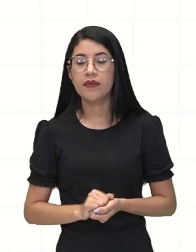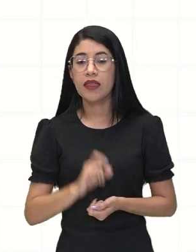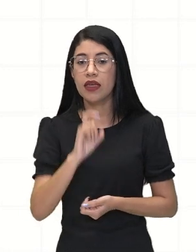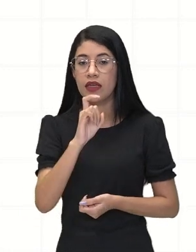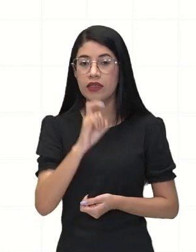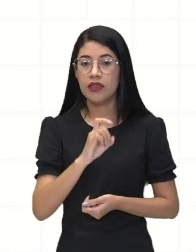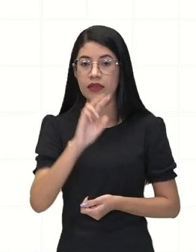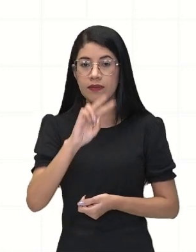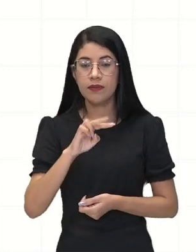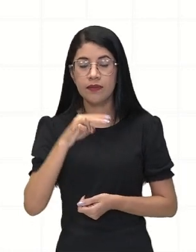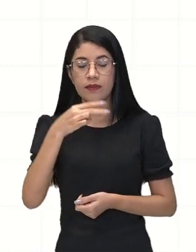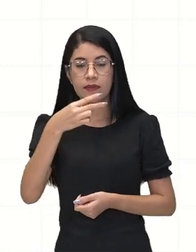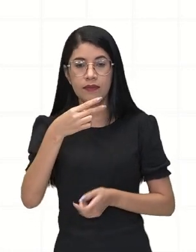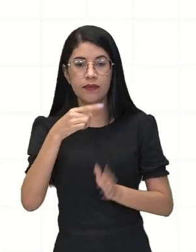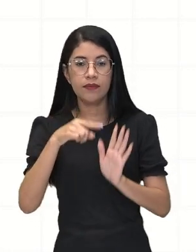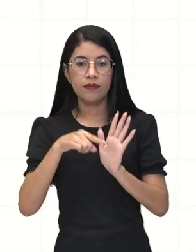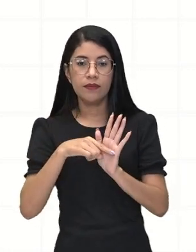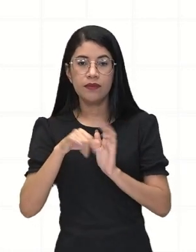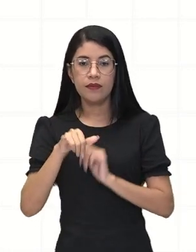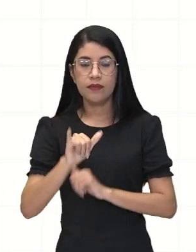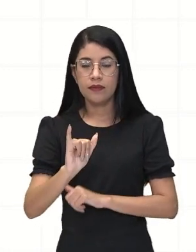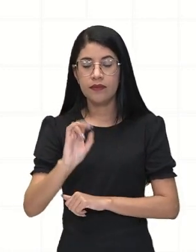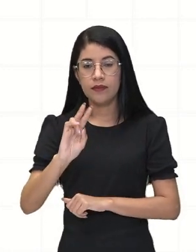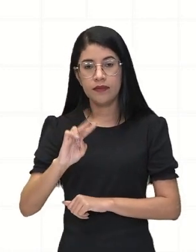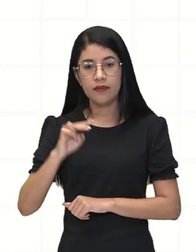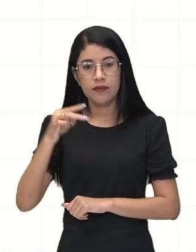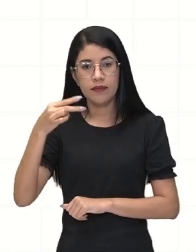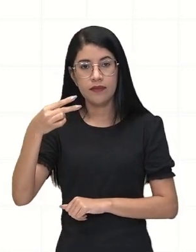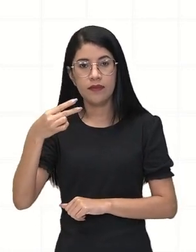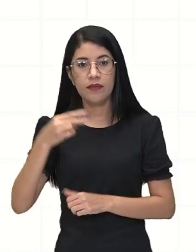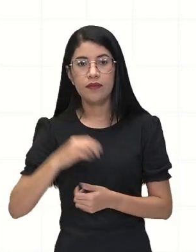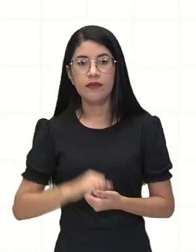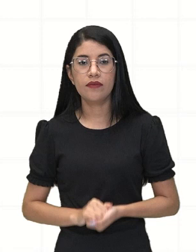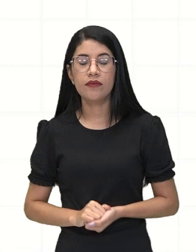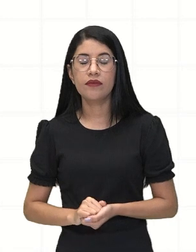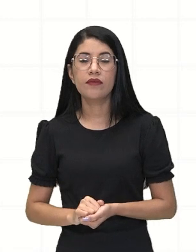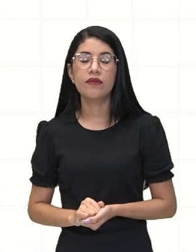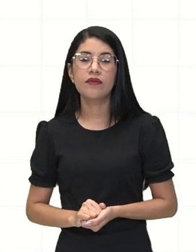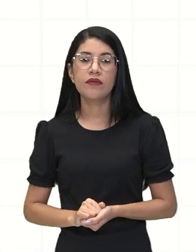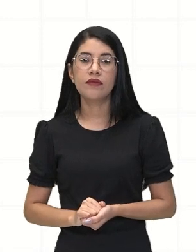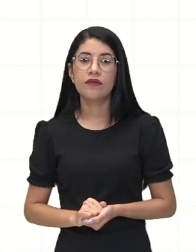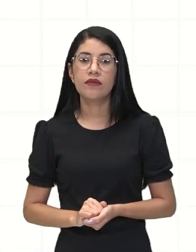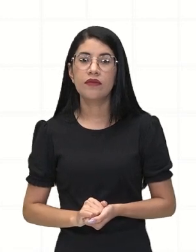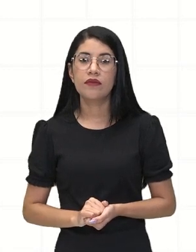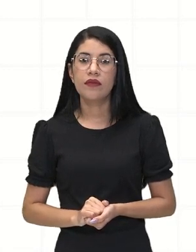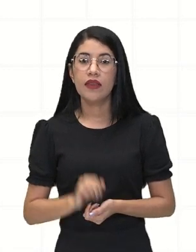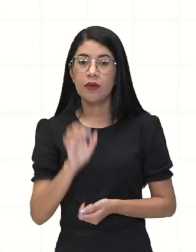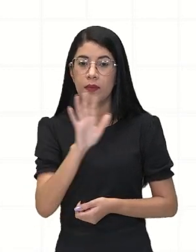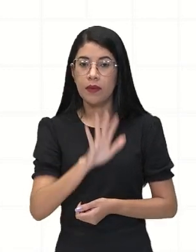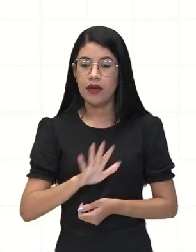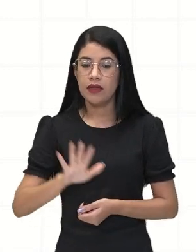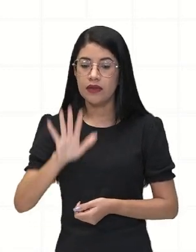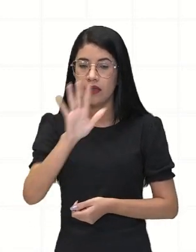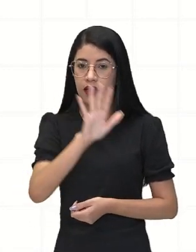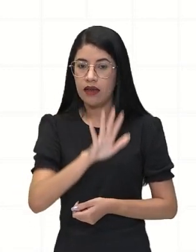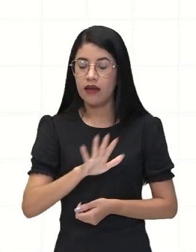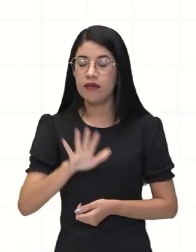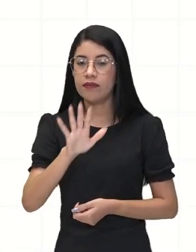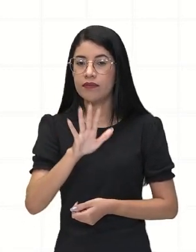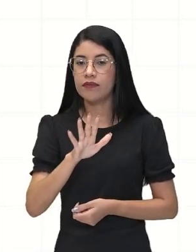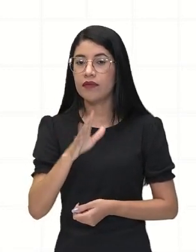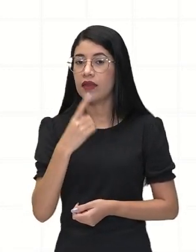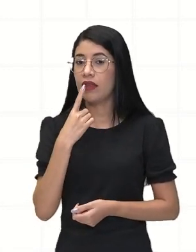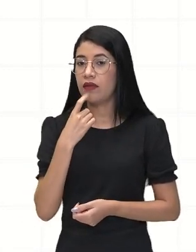ao quadrado menos o y ao quadrado, tá? Então, essa região colorida vai ser